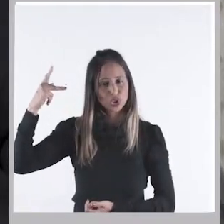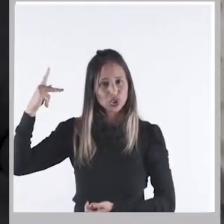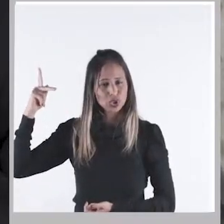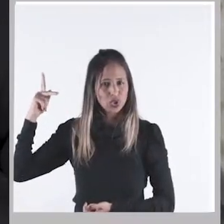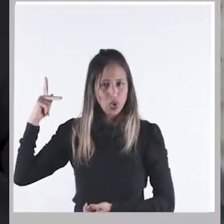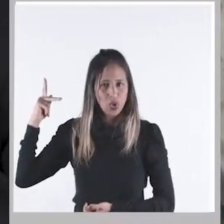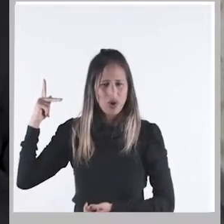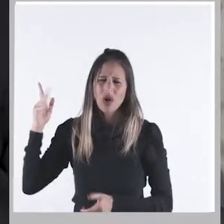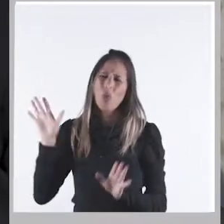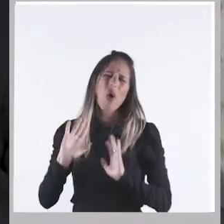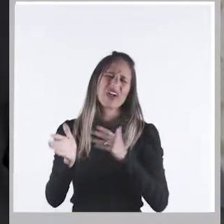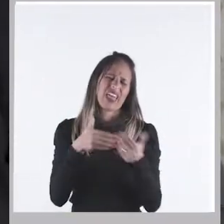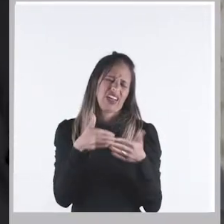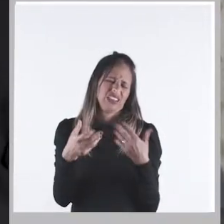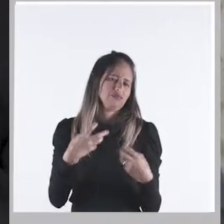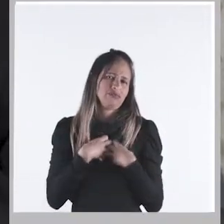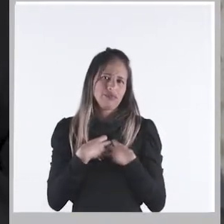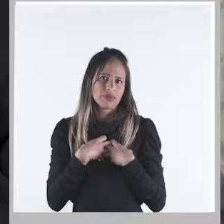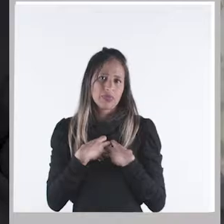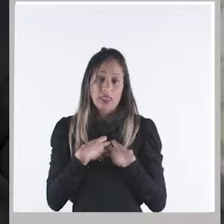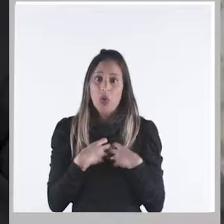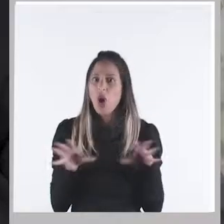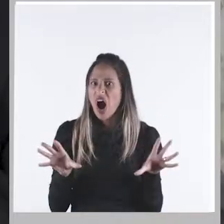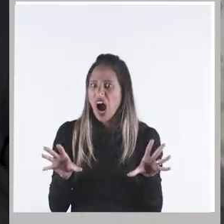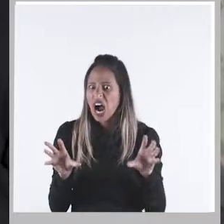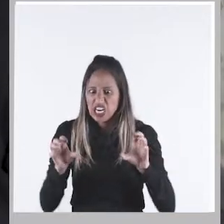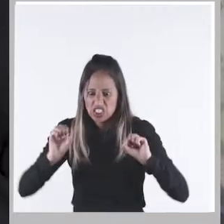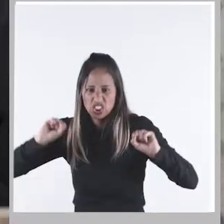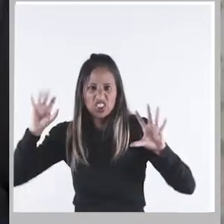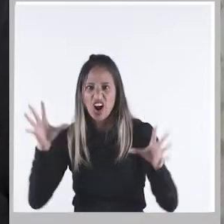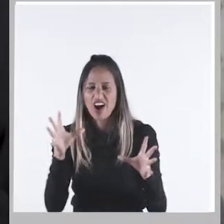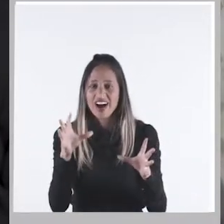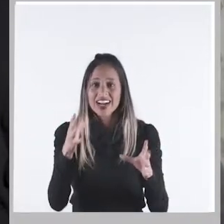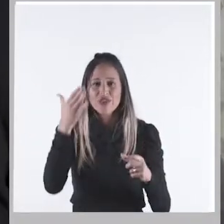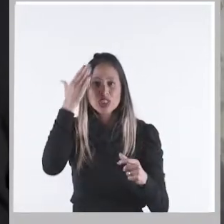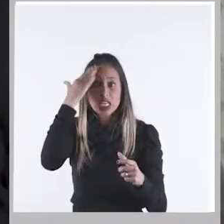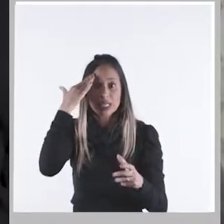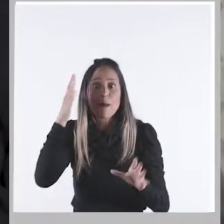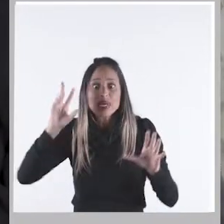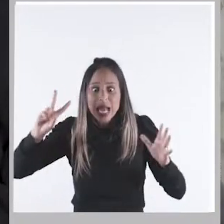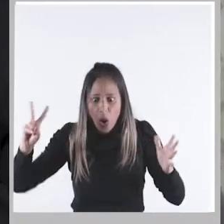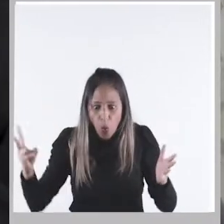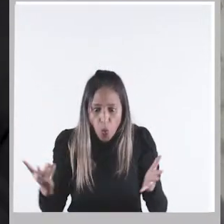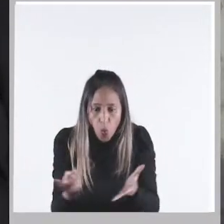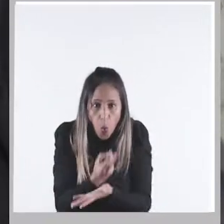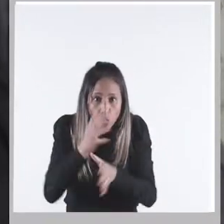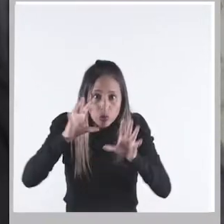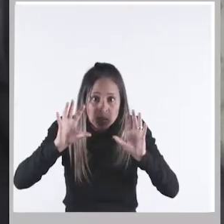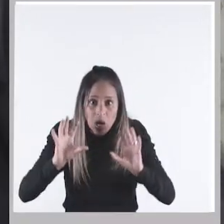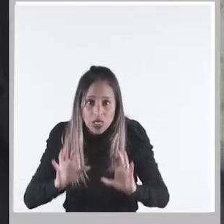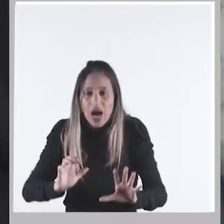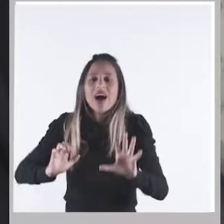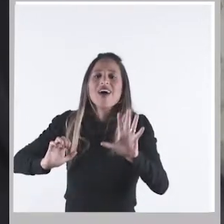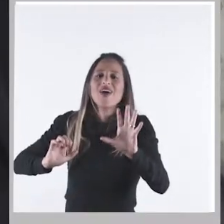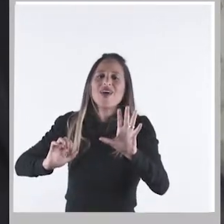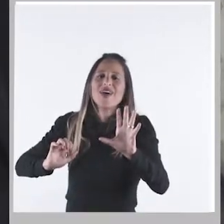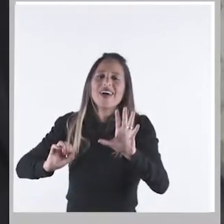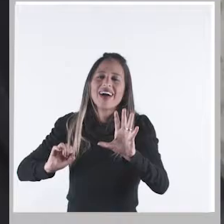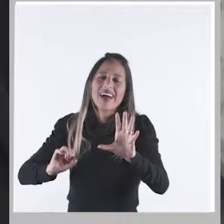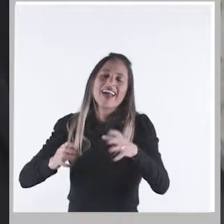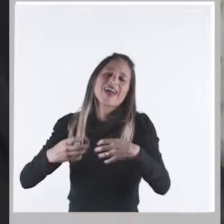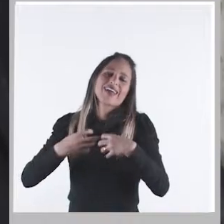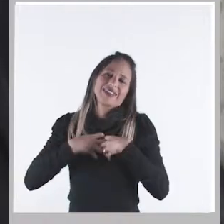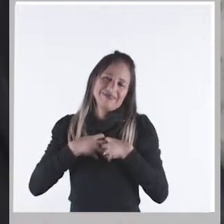não conta de qualquer jeito, né? Você faz um suspense, você sabe o que aconteceu, né? Ou seja, isso é do